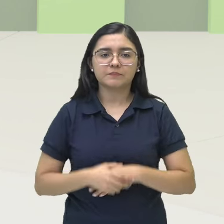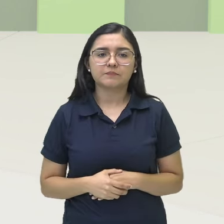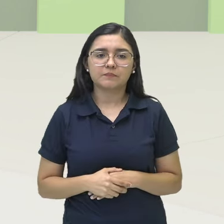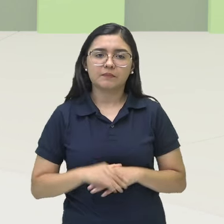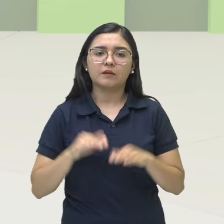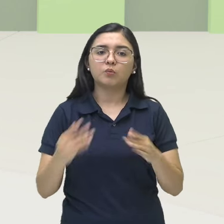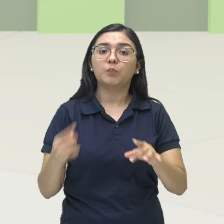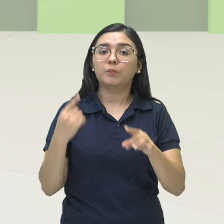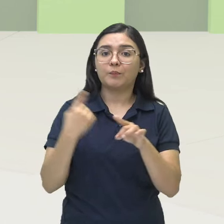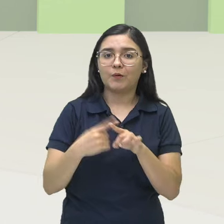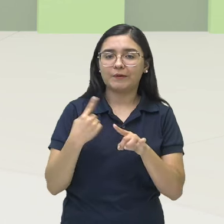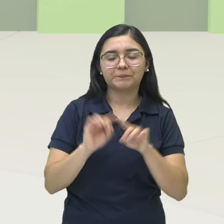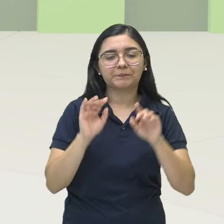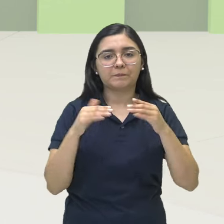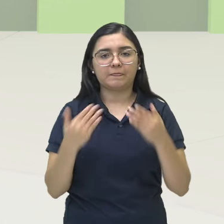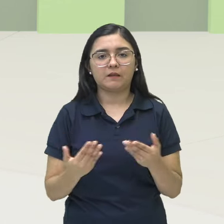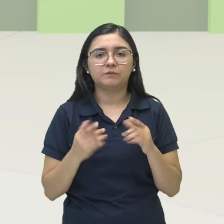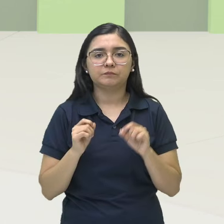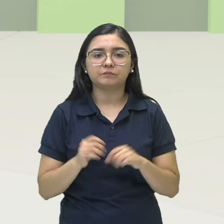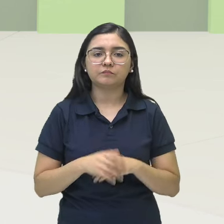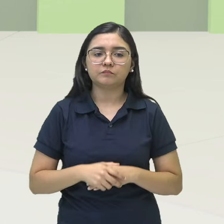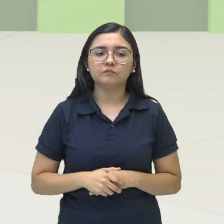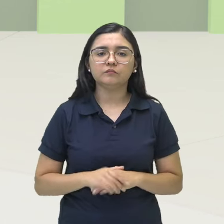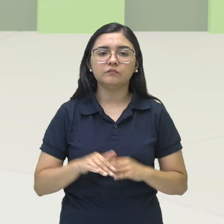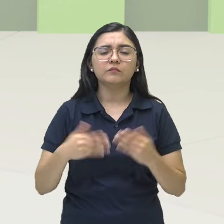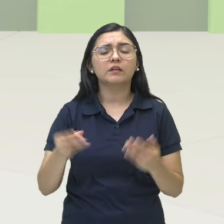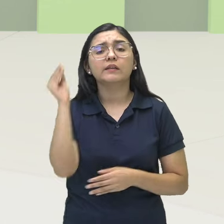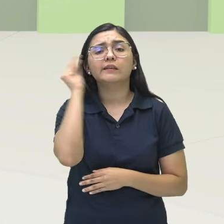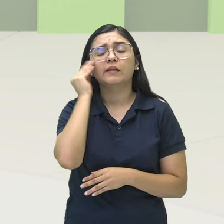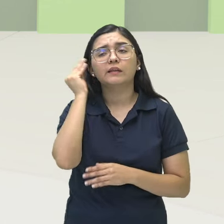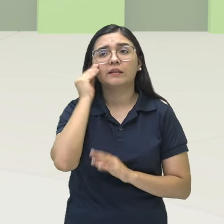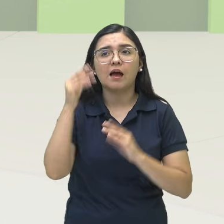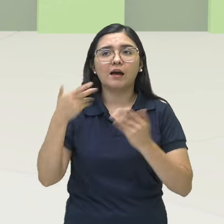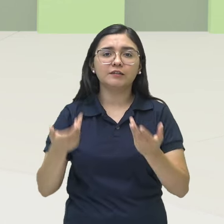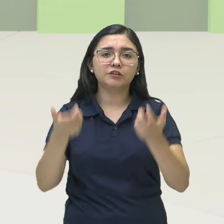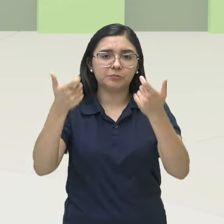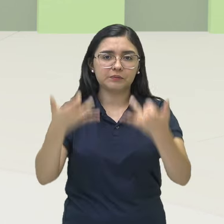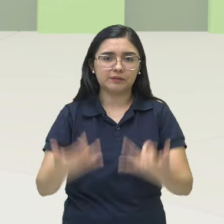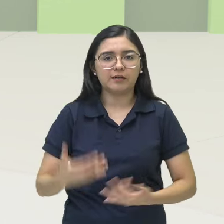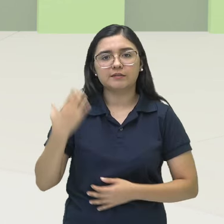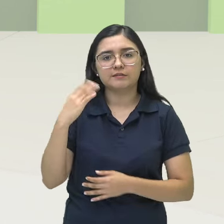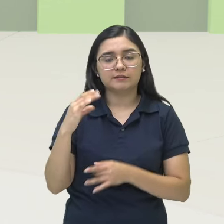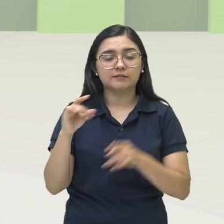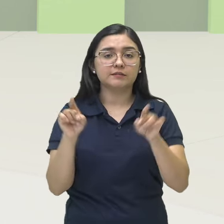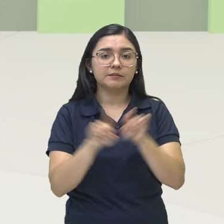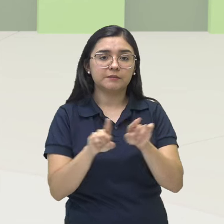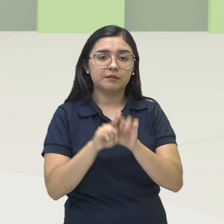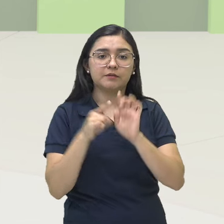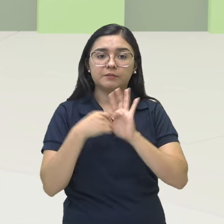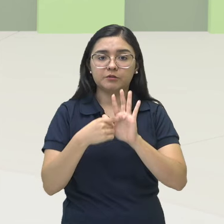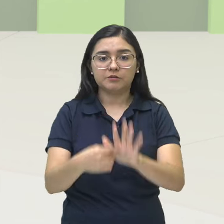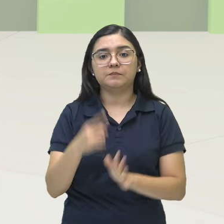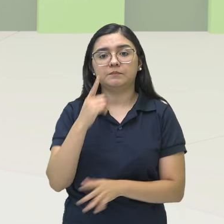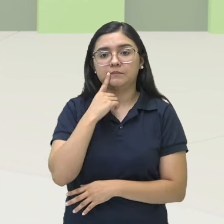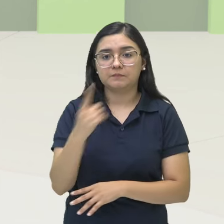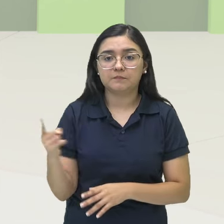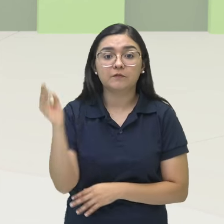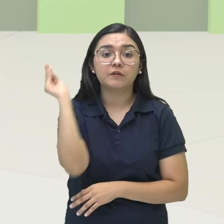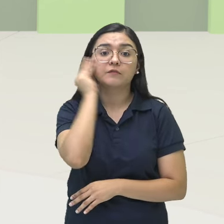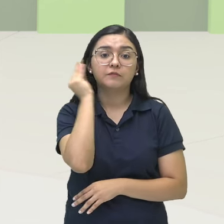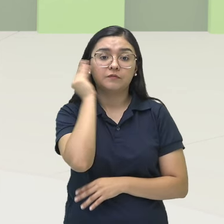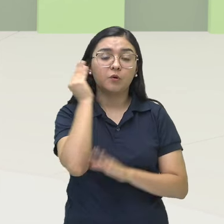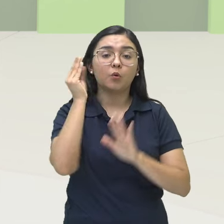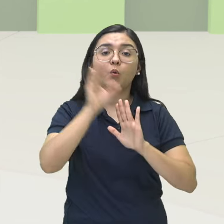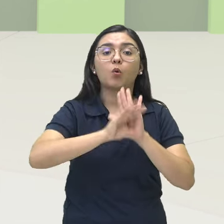do porquê. Então, assim, o que se tentou definir o que é ciência, eu trouxe também aqui para vocês. Observem aqui